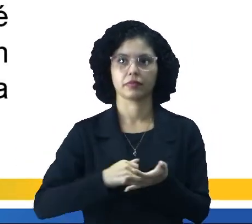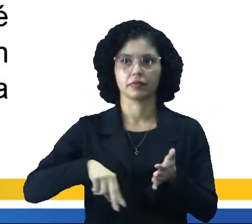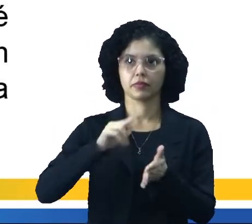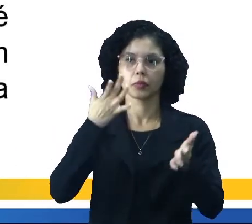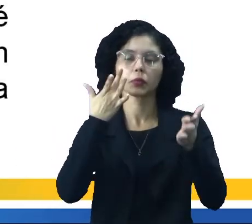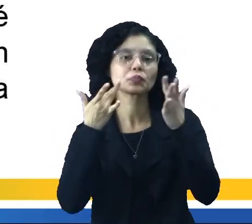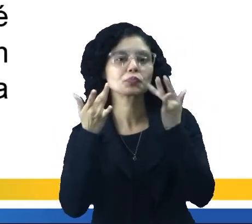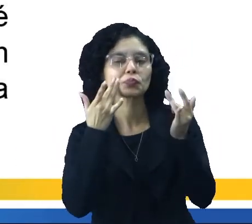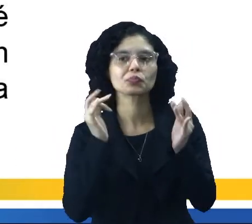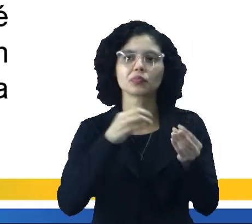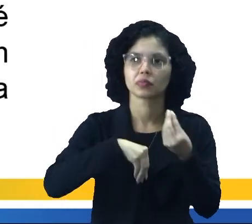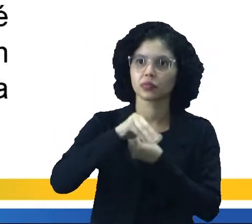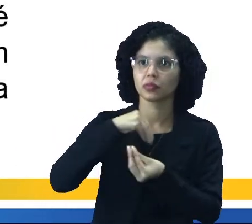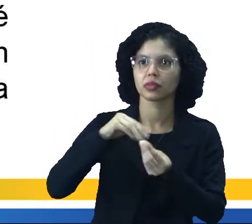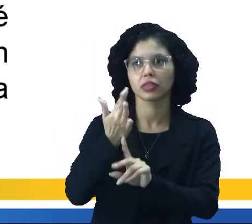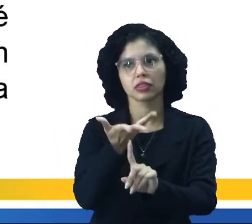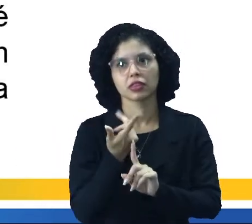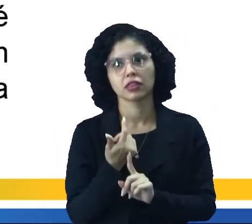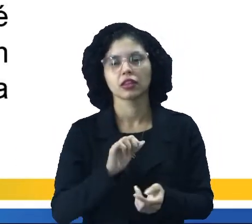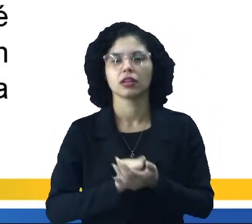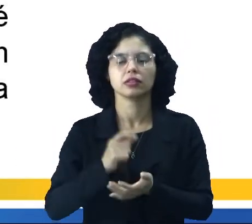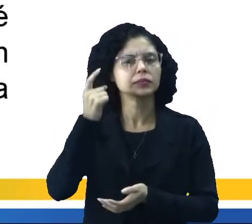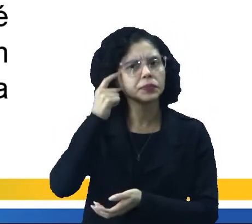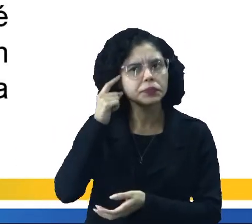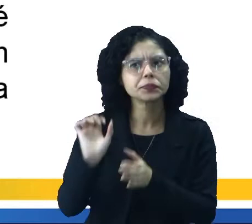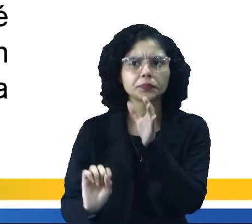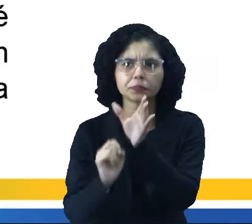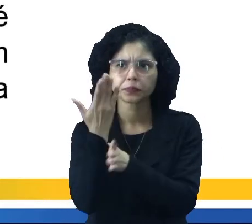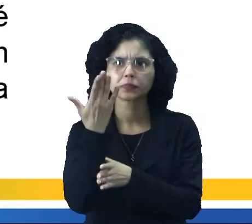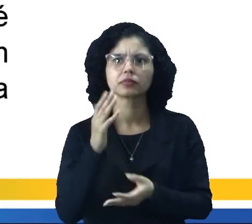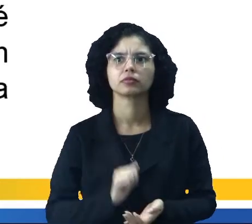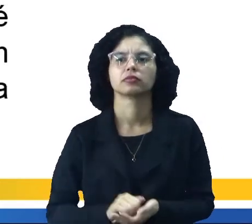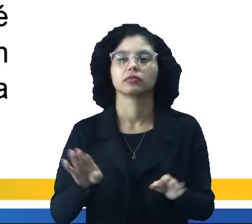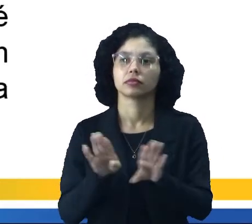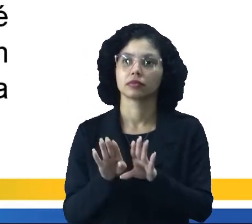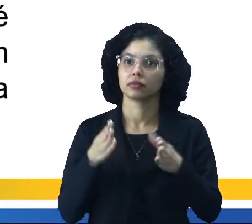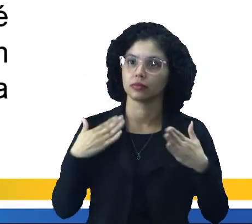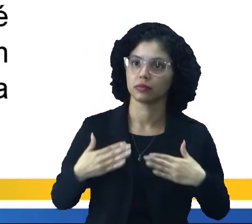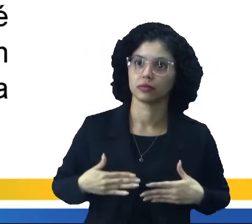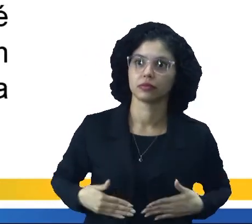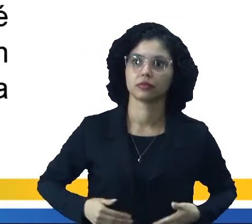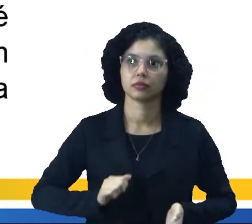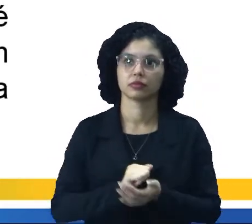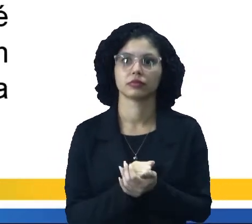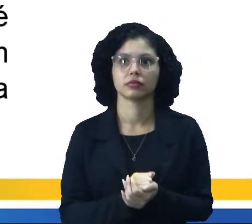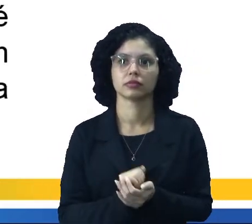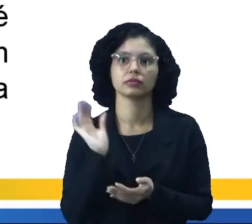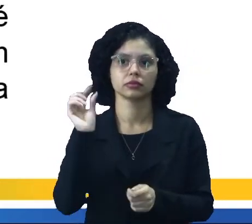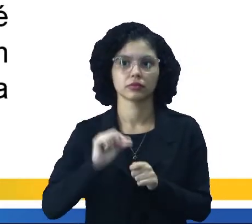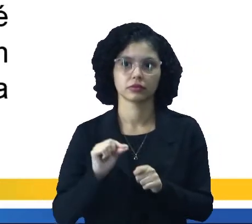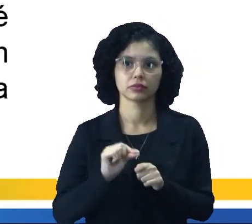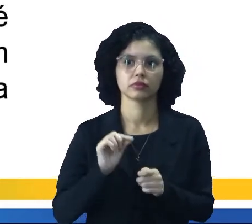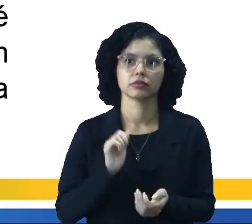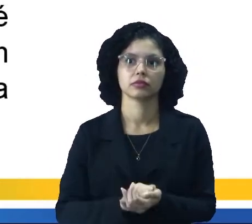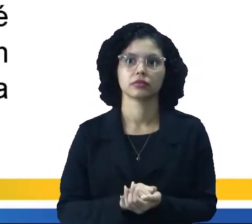da dança teatral, uma mistura de arte, criatividade e capacidade física, cuja execução